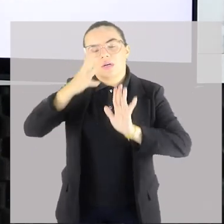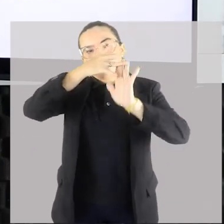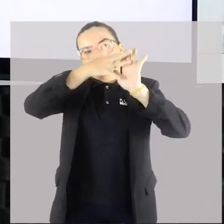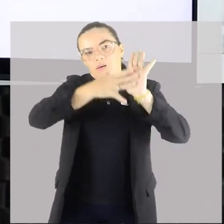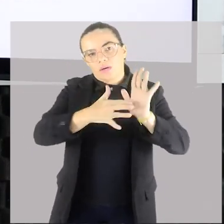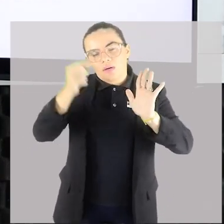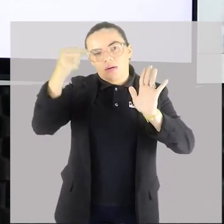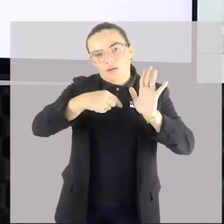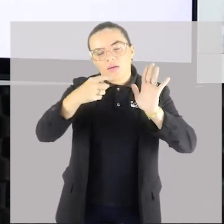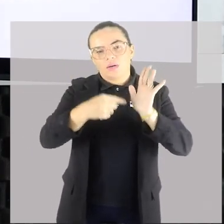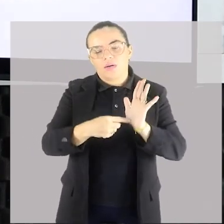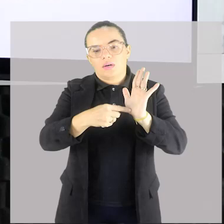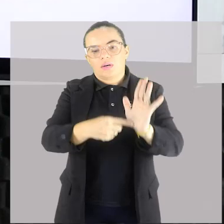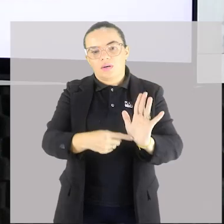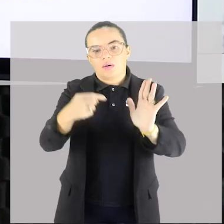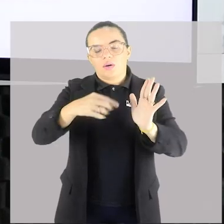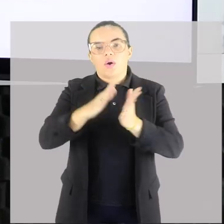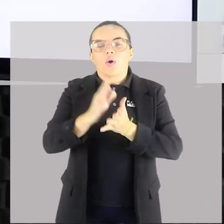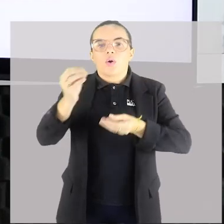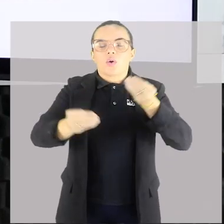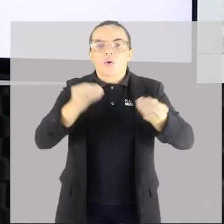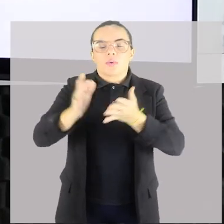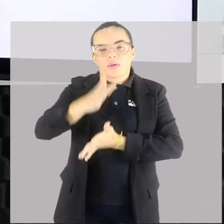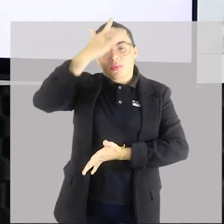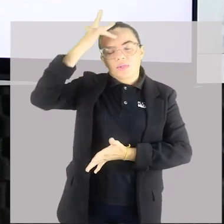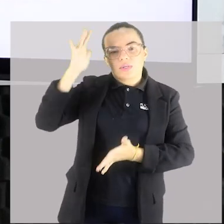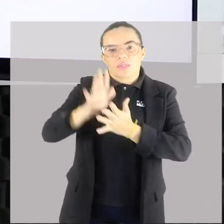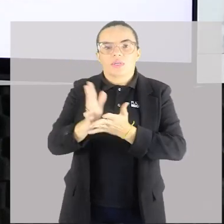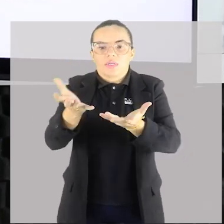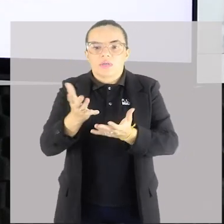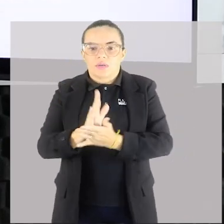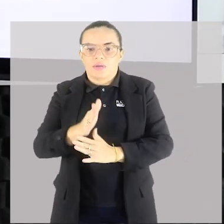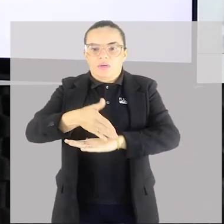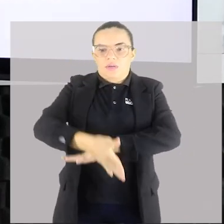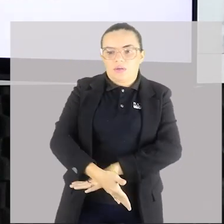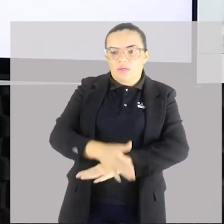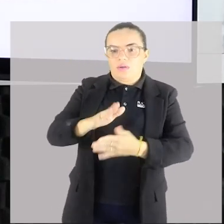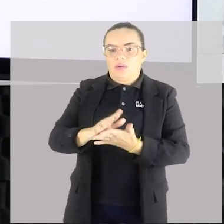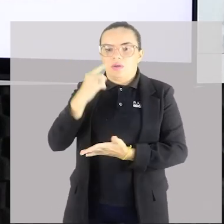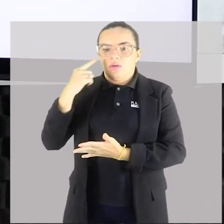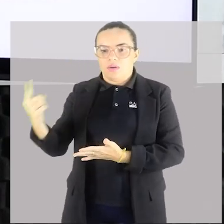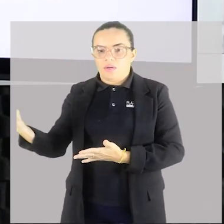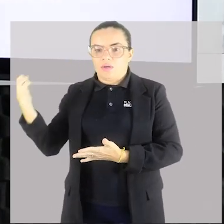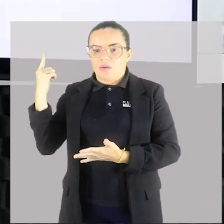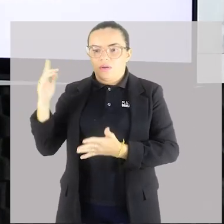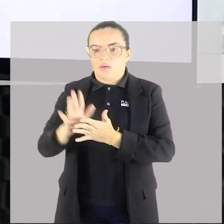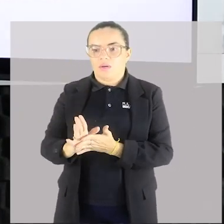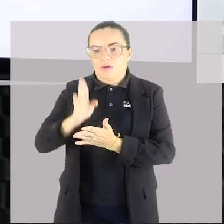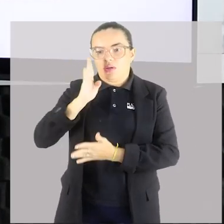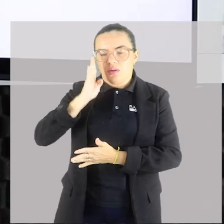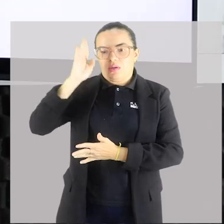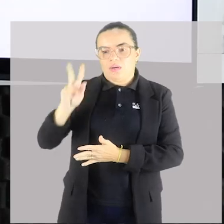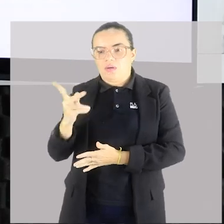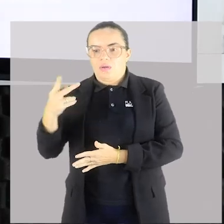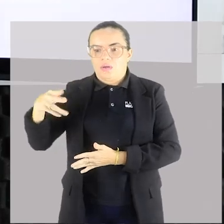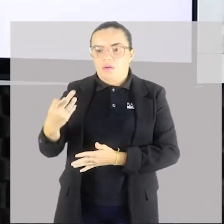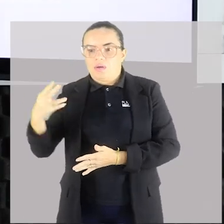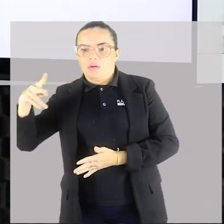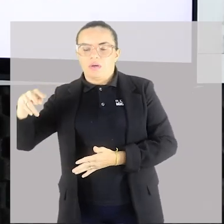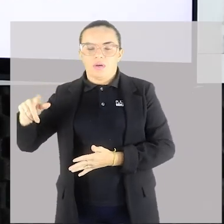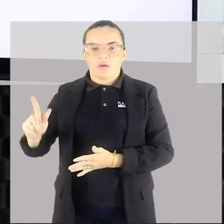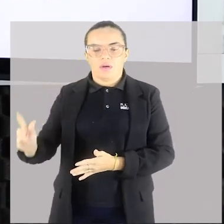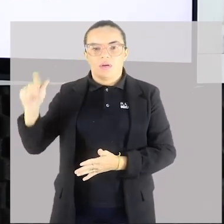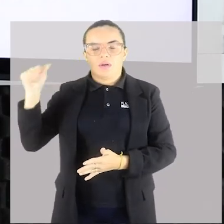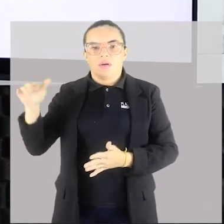um roteiro prévio para você jogar com quem estiver junto. O Alan Caprow é o principal nome com o principal intuito de misturar arte e